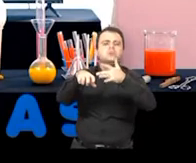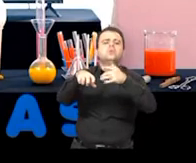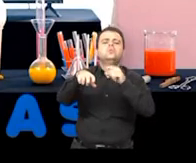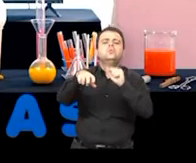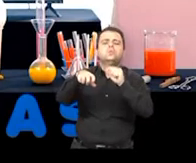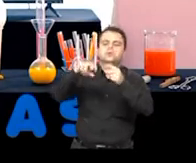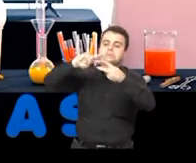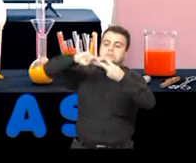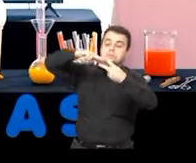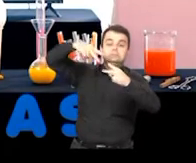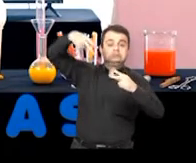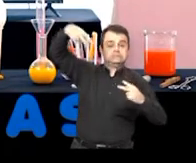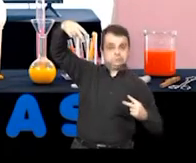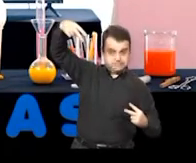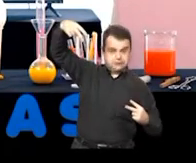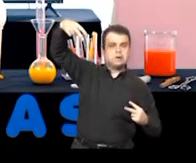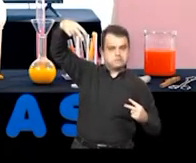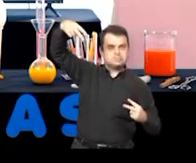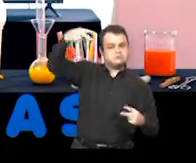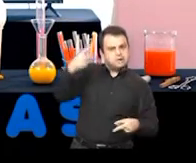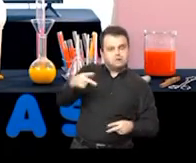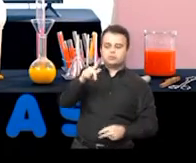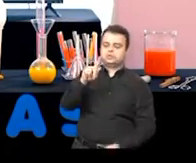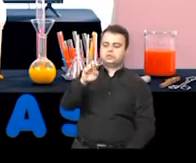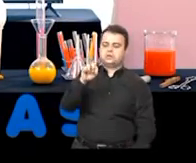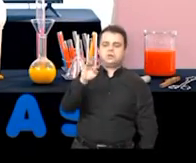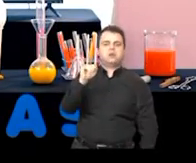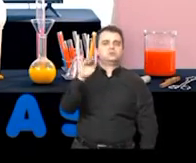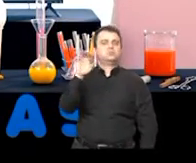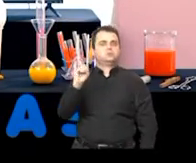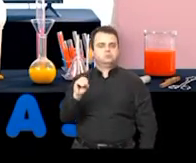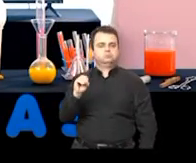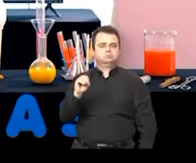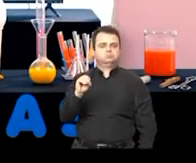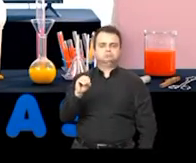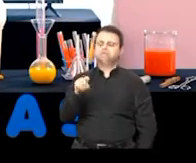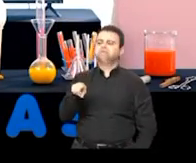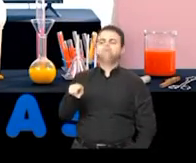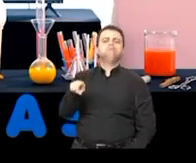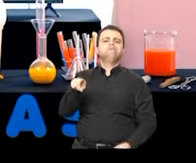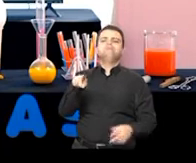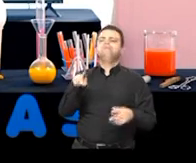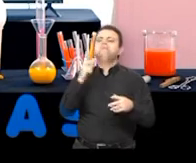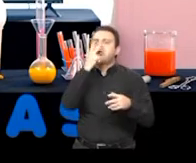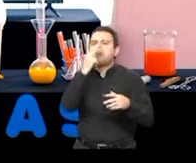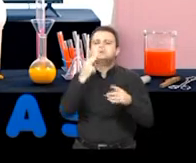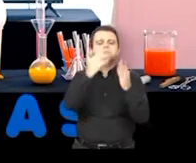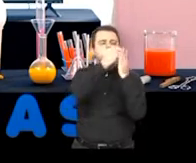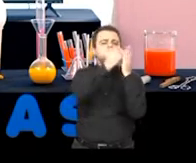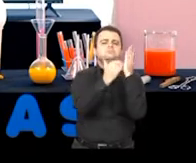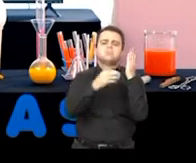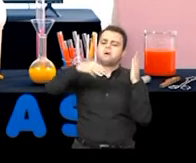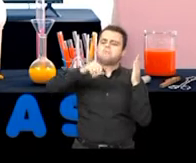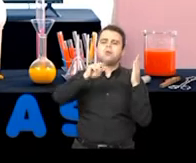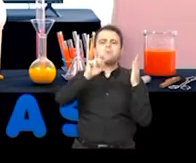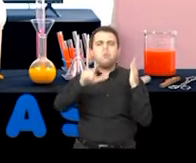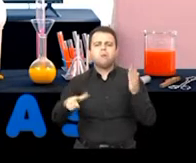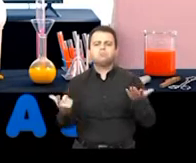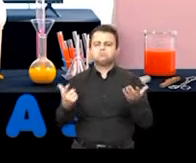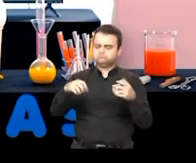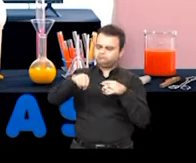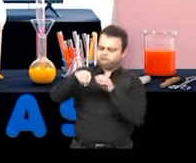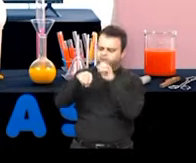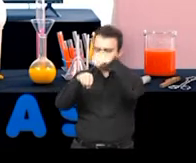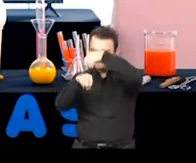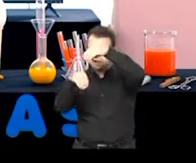dessa capa tem então um material genético, que é responsável como um manual de instruções, dizendo o que